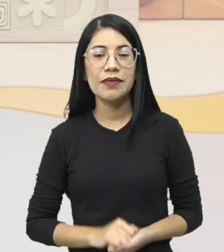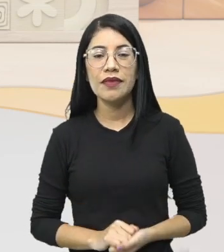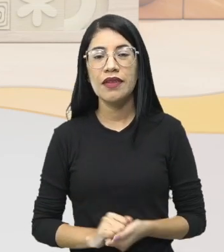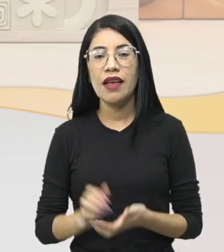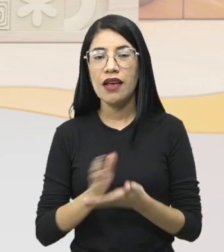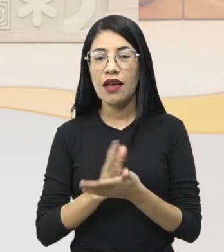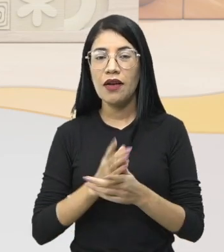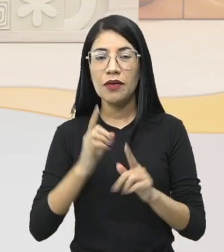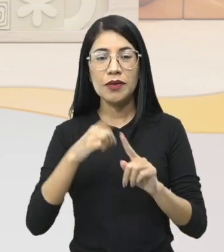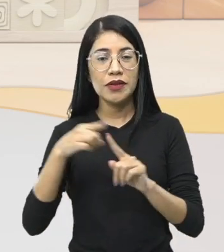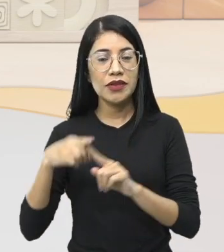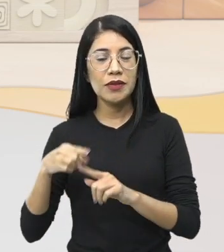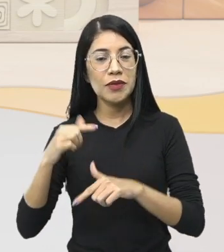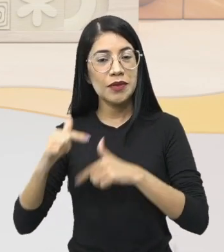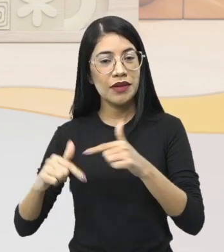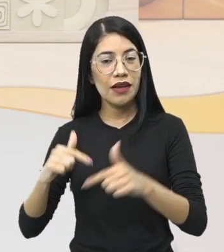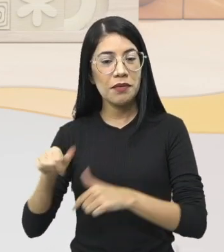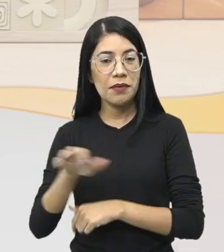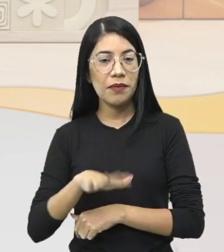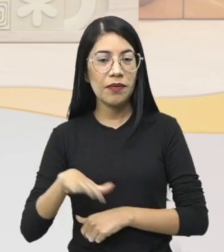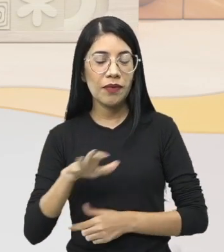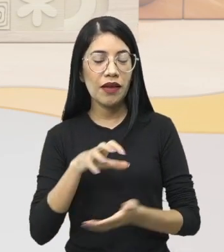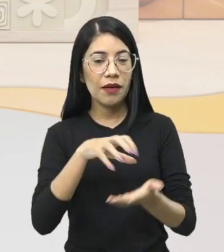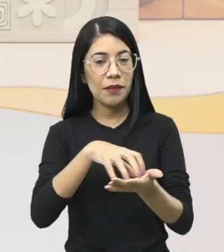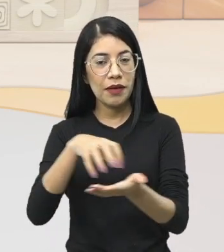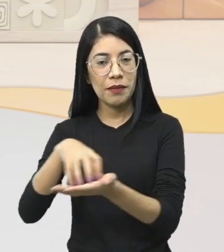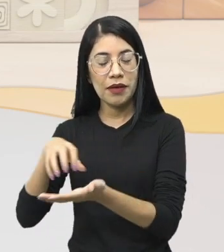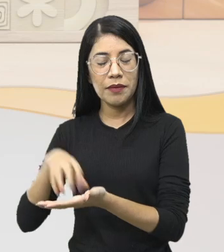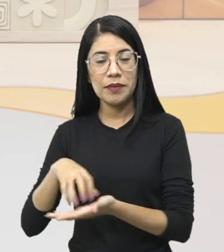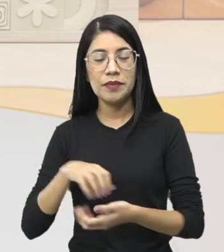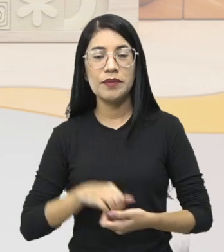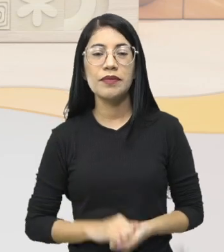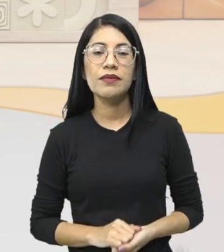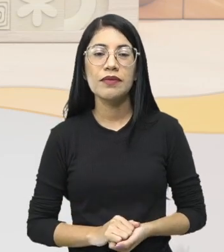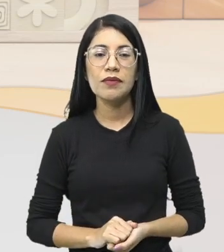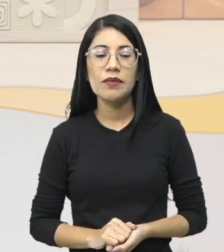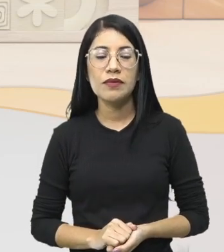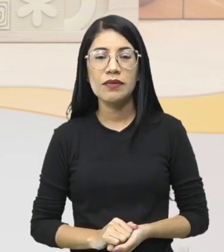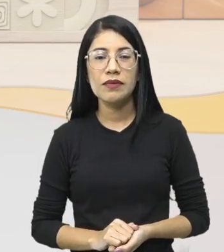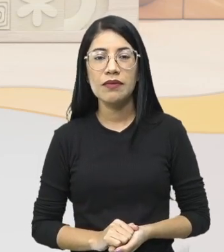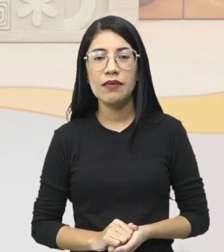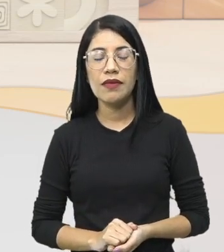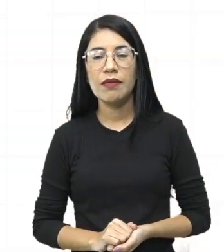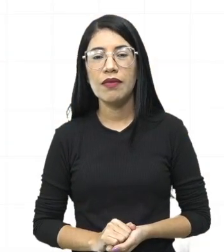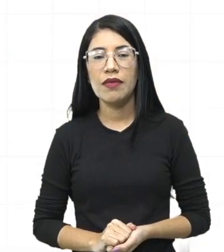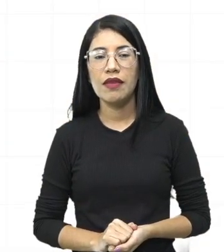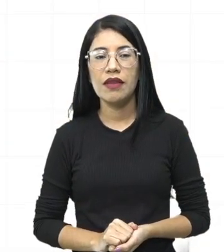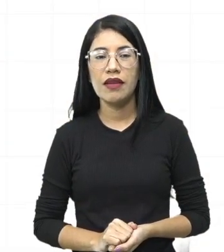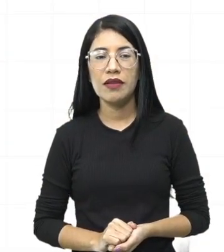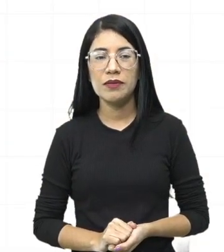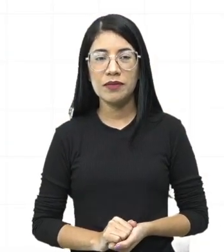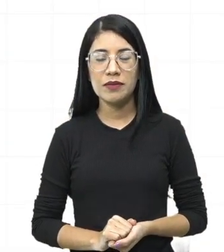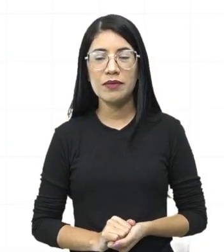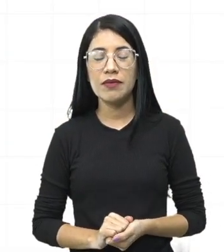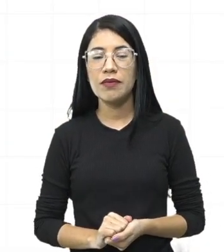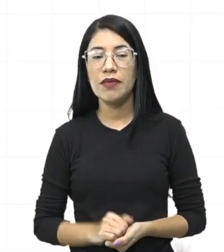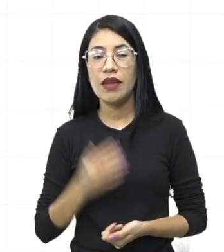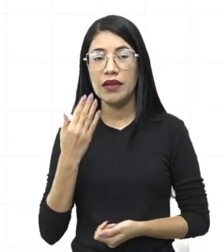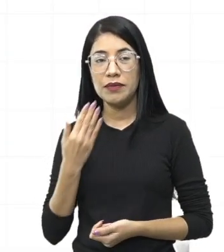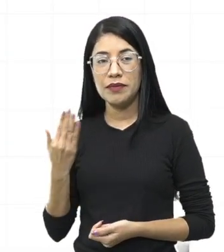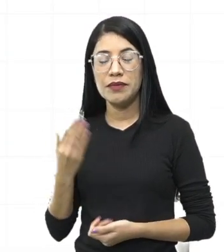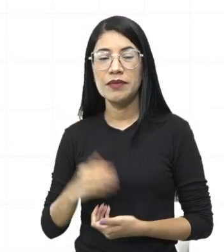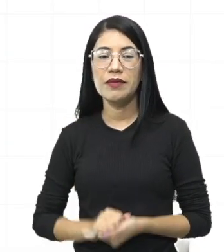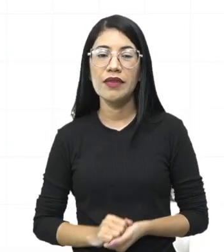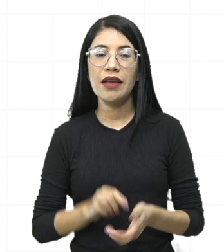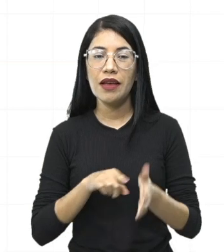algumas formas de manejo, né, dentro dessas categorias, dentro dessas áreas. Nós temos aí a primeira,